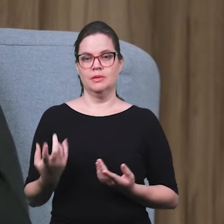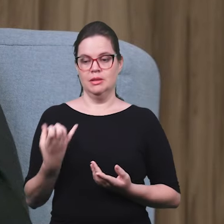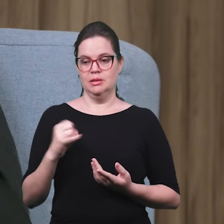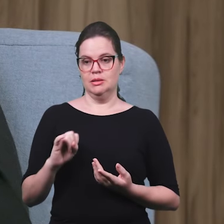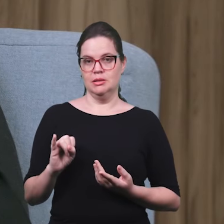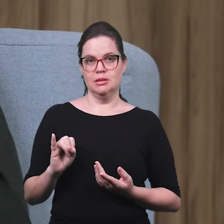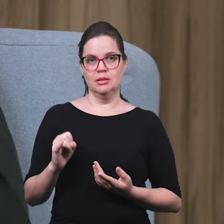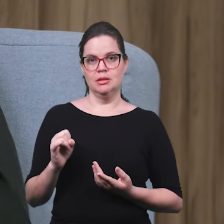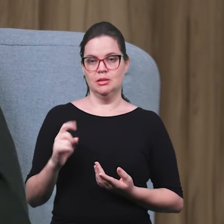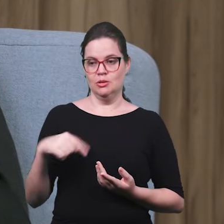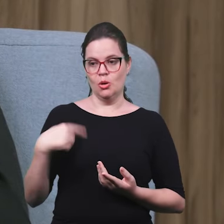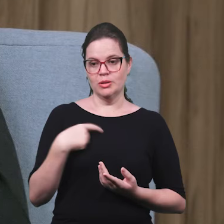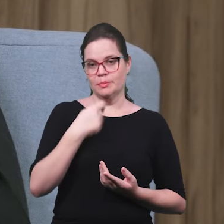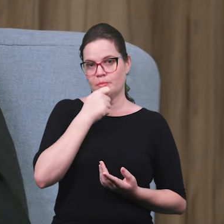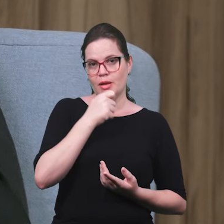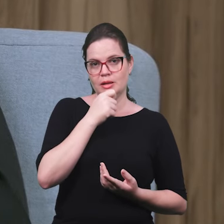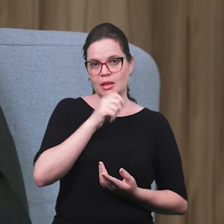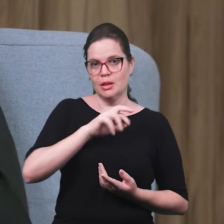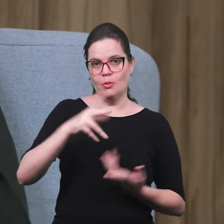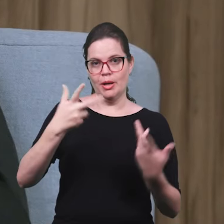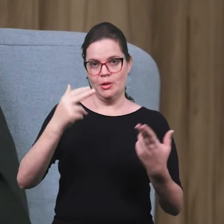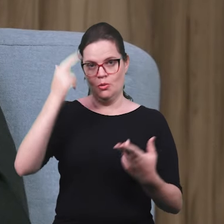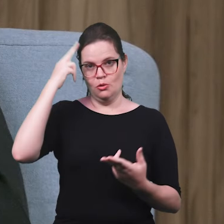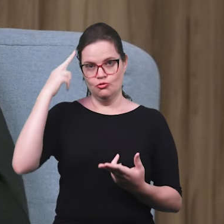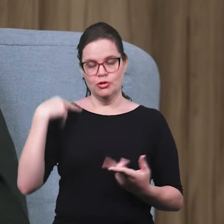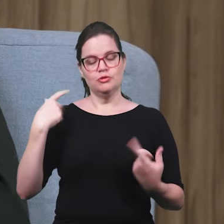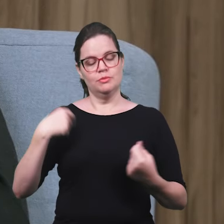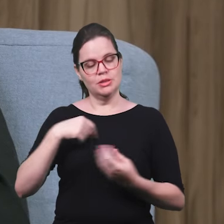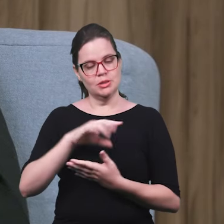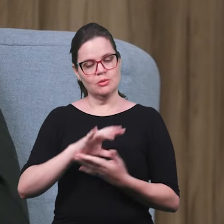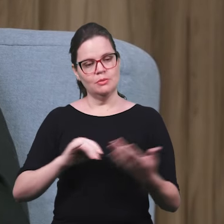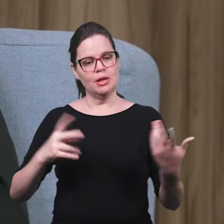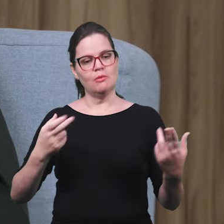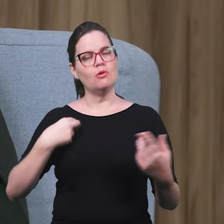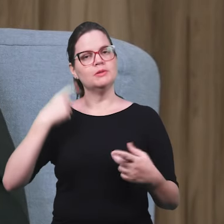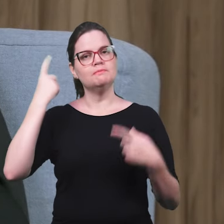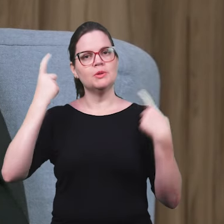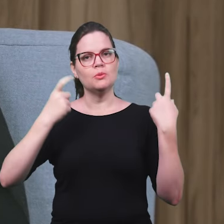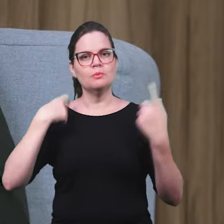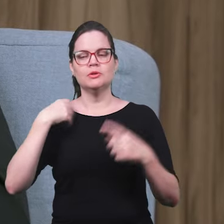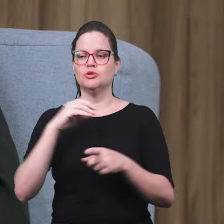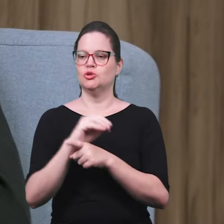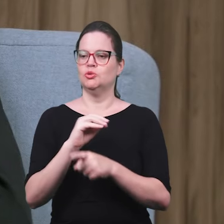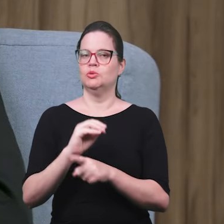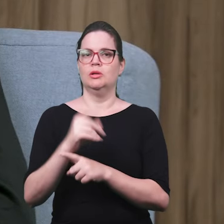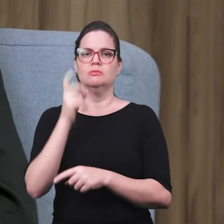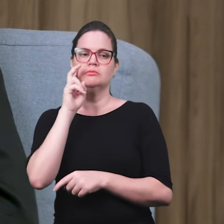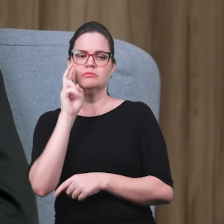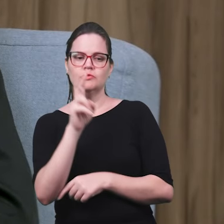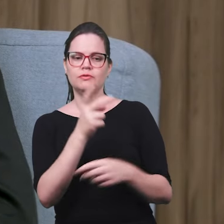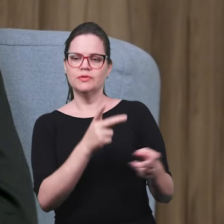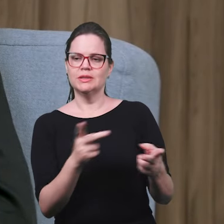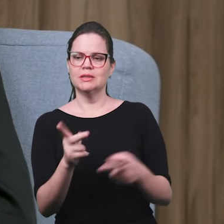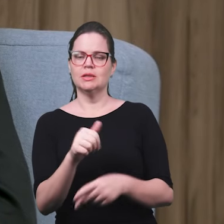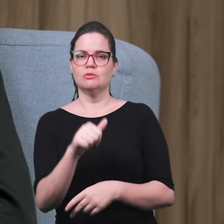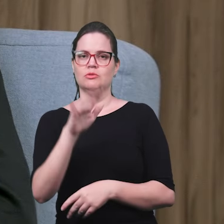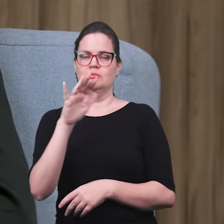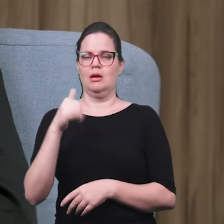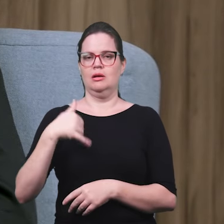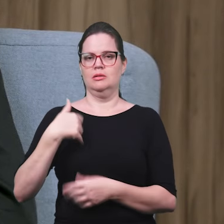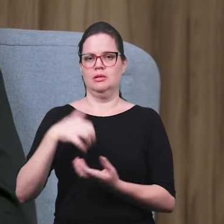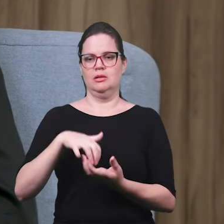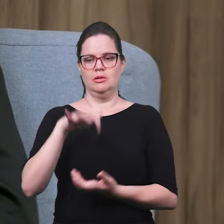somos, precisamos ser como José. Precisamos estar como José nessa condição de ver os mais velhos, os